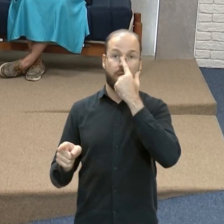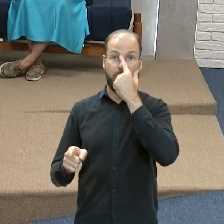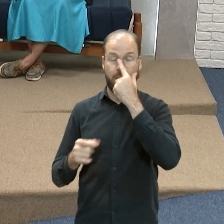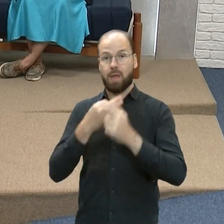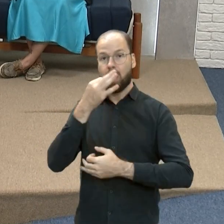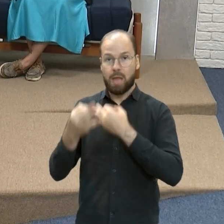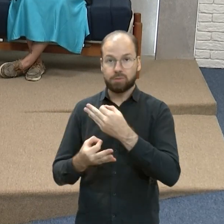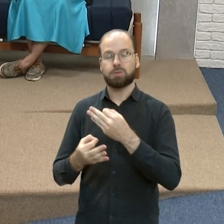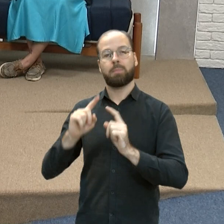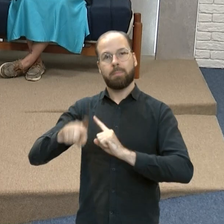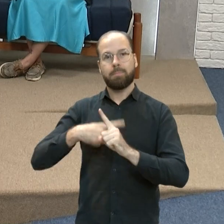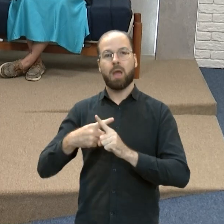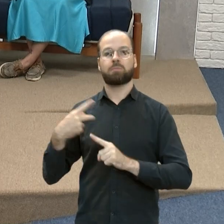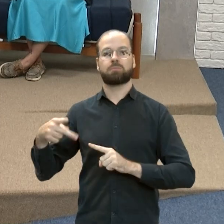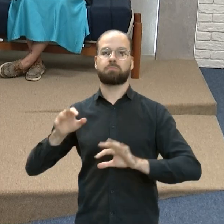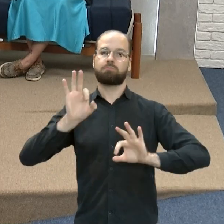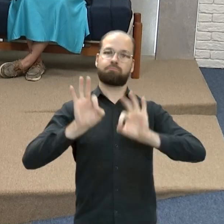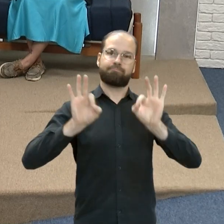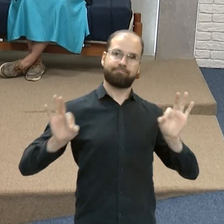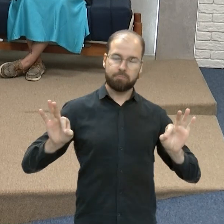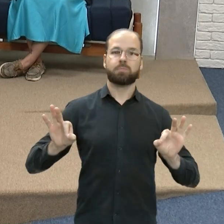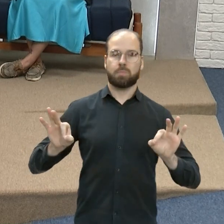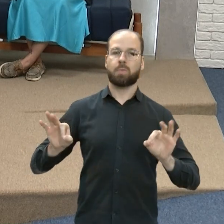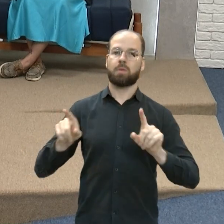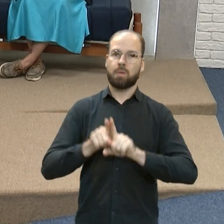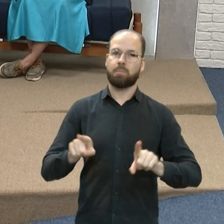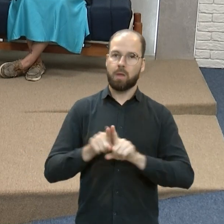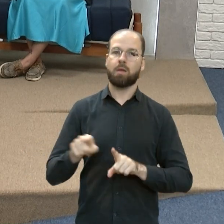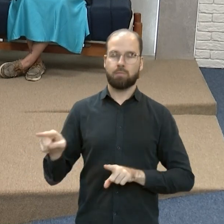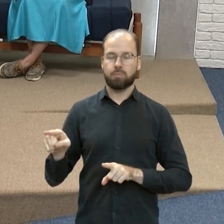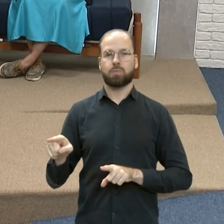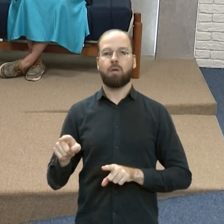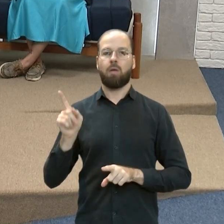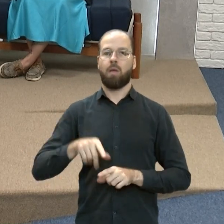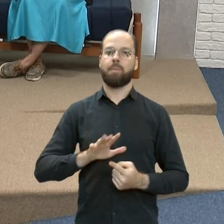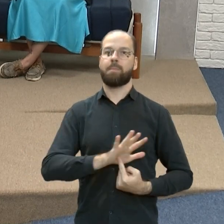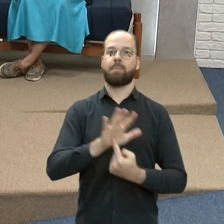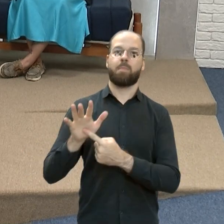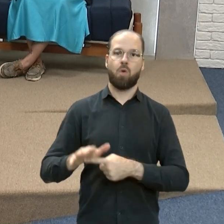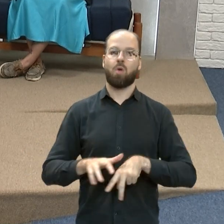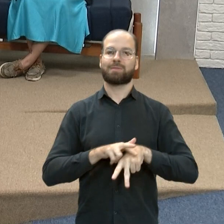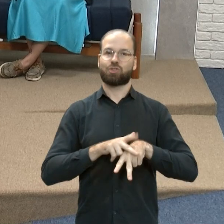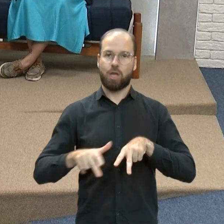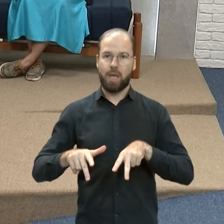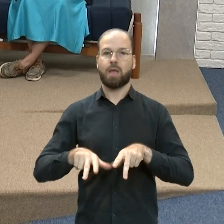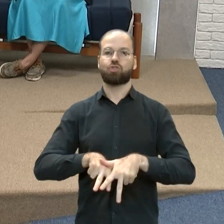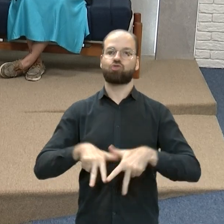a estrutura, né, que impulsionou essa crítica, que perpassa esse recorte de gênero e esse recorte racista,